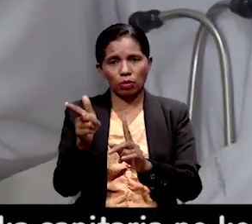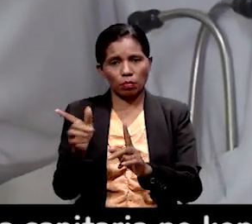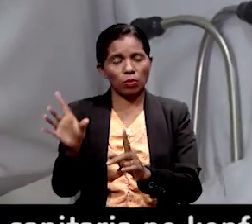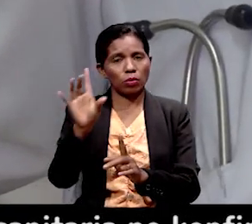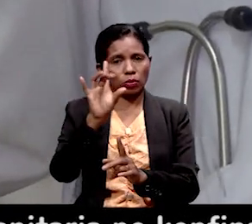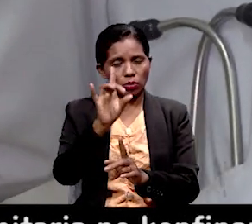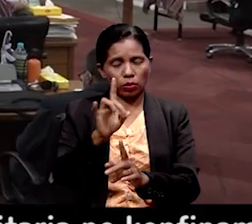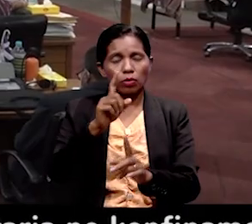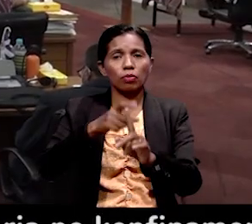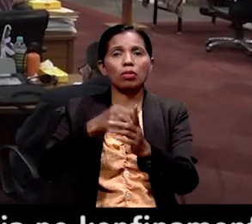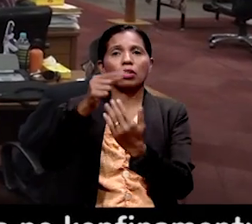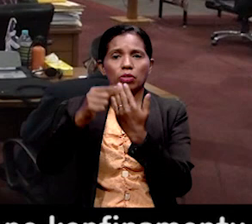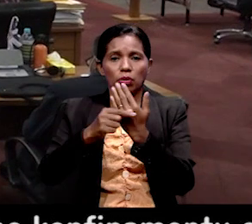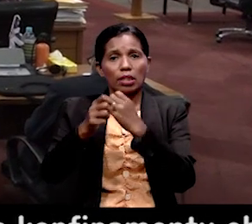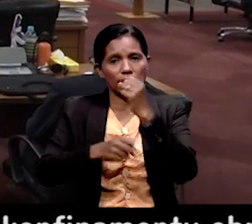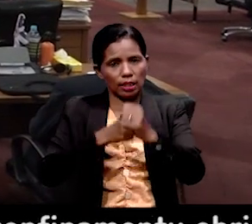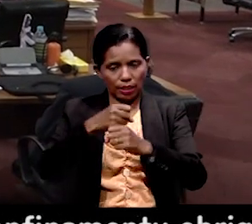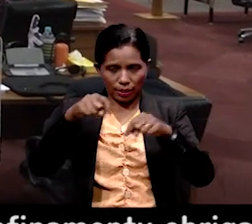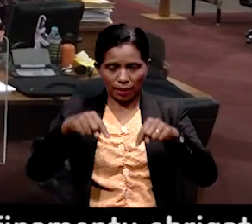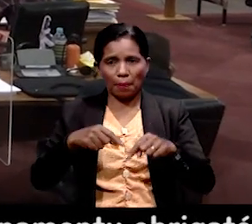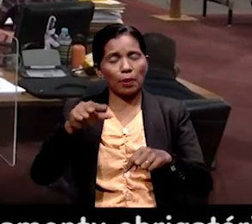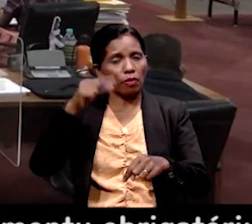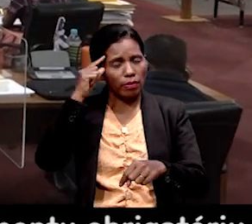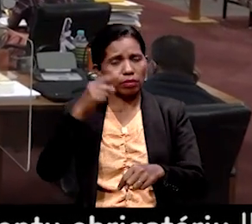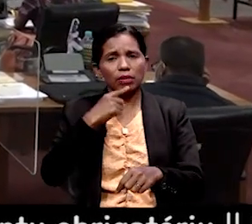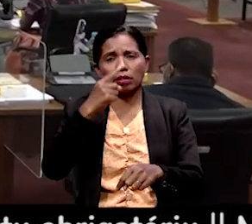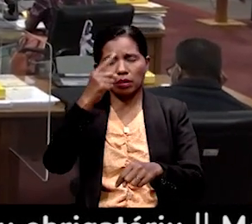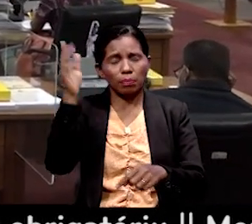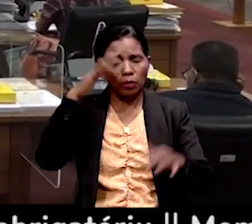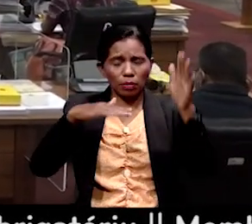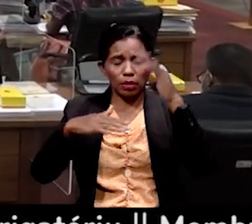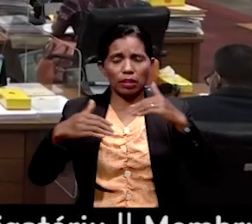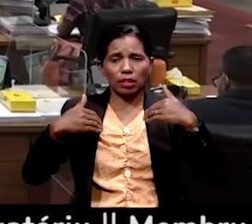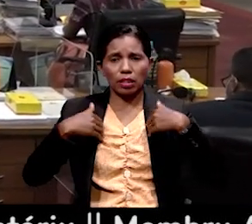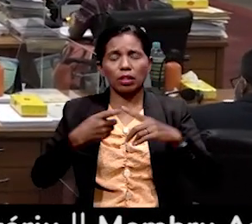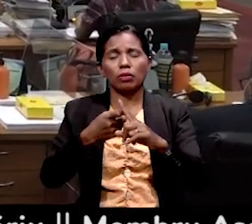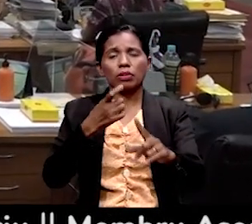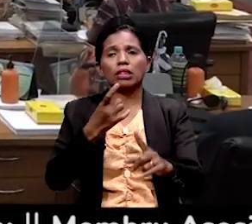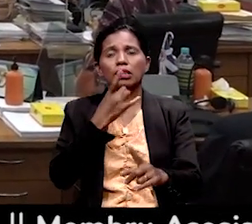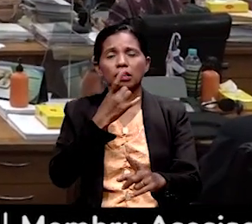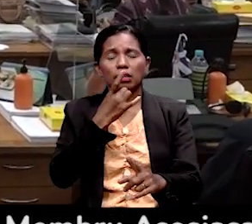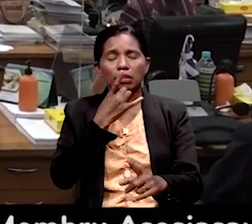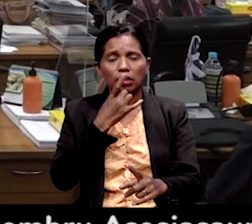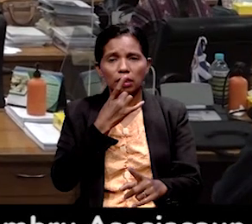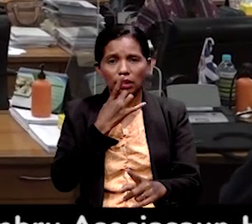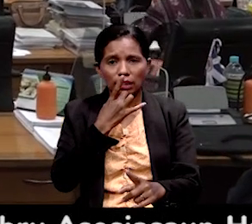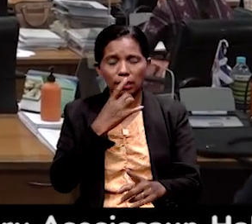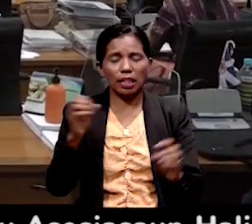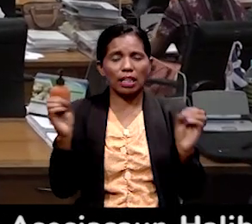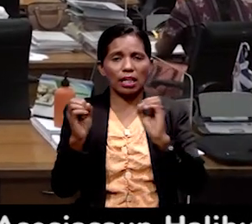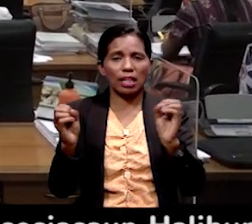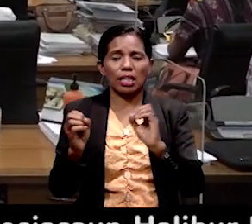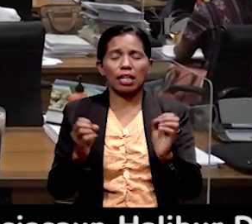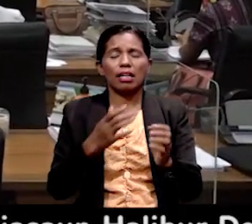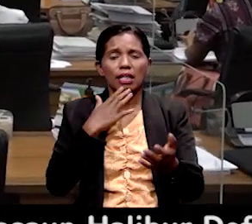fulano julho tinang, né? Governante justifica, problema não acontece implica o se a eletricidade nebe lacan la estável, onde foi impacto